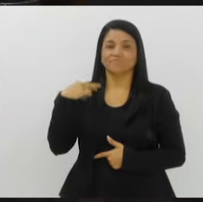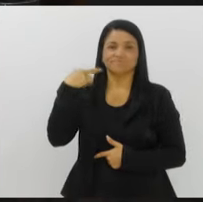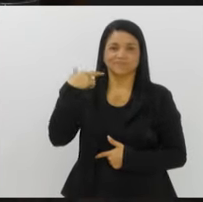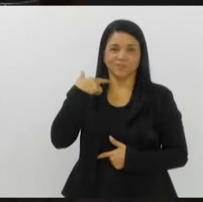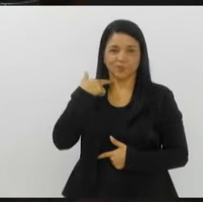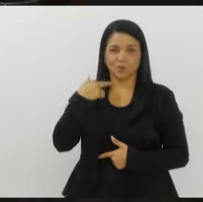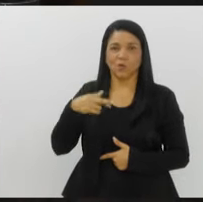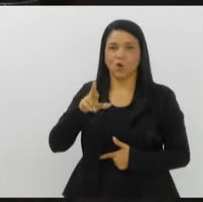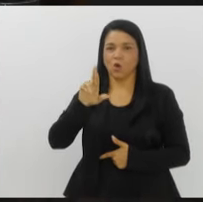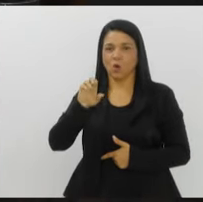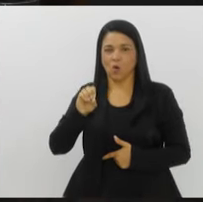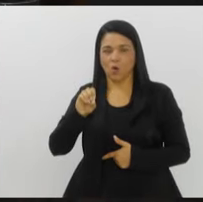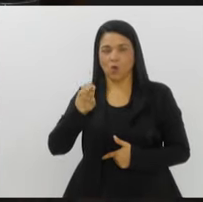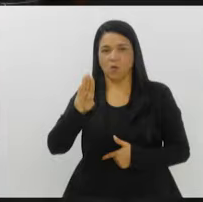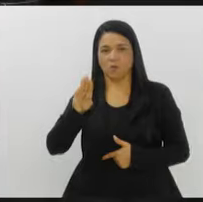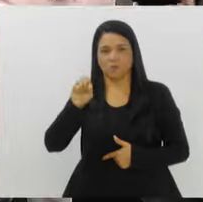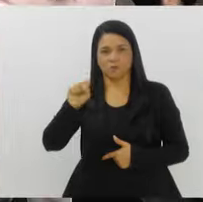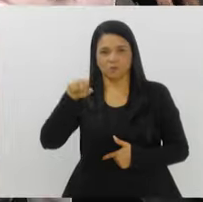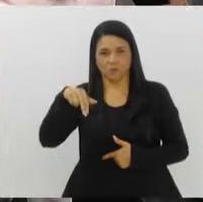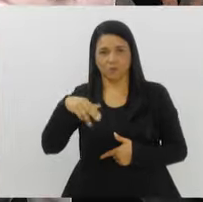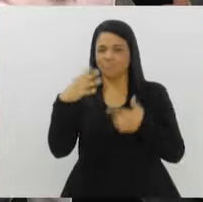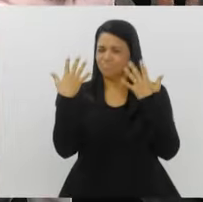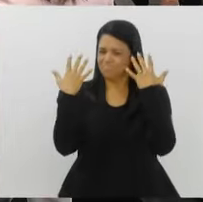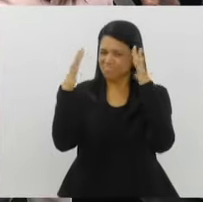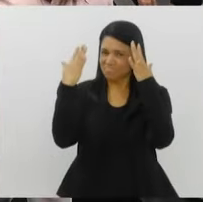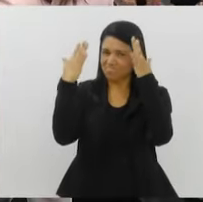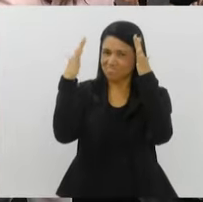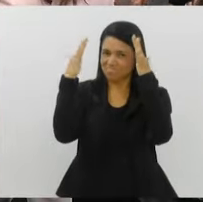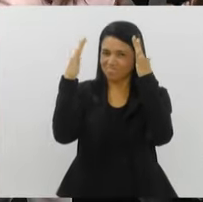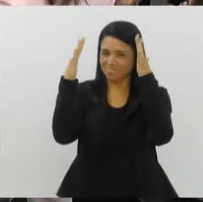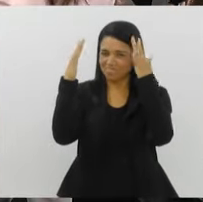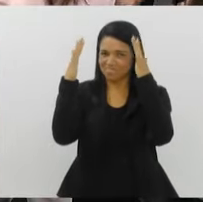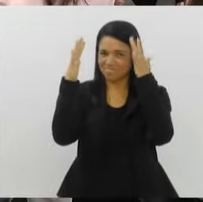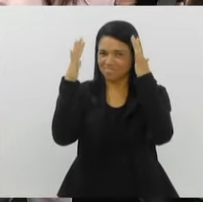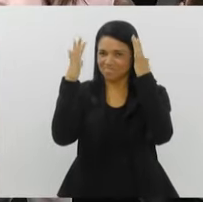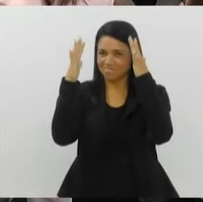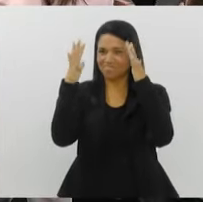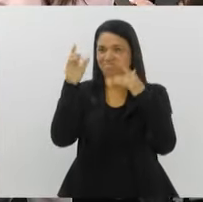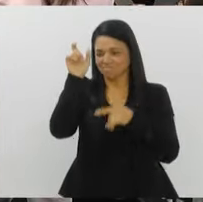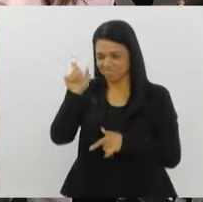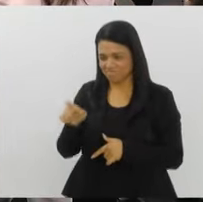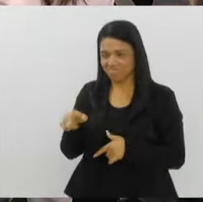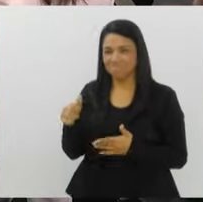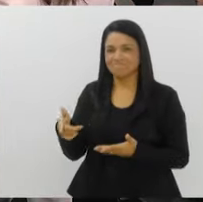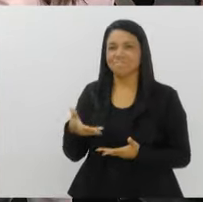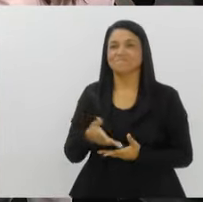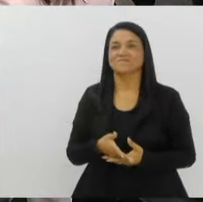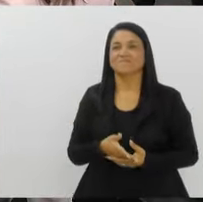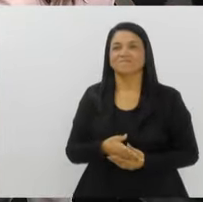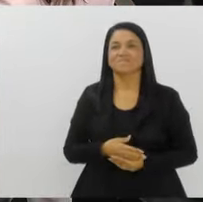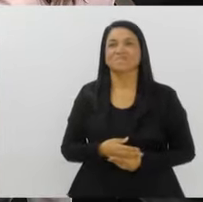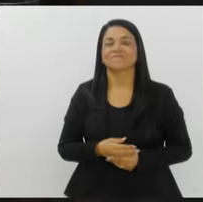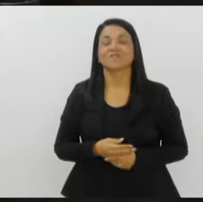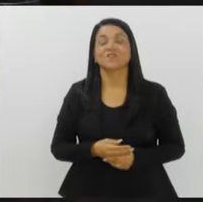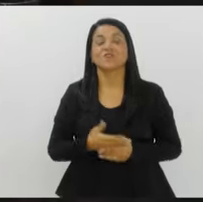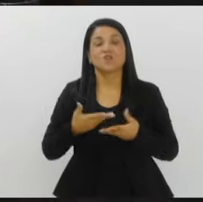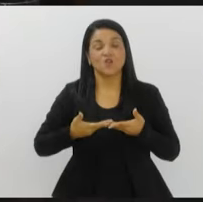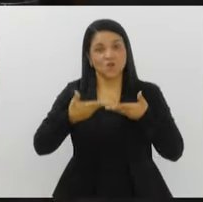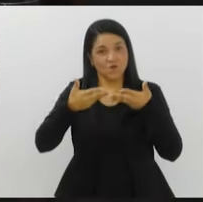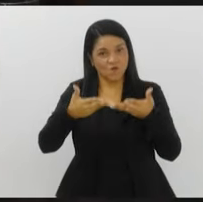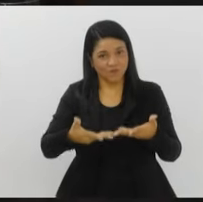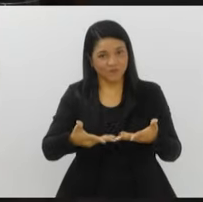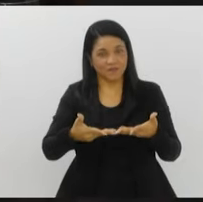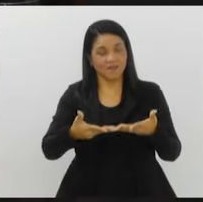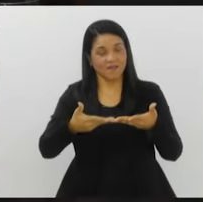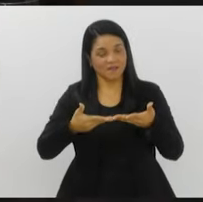Robson. Uma salva de palmas para ele. Eu tô lá, hein, tia Ju. E convidar aí os